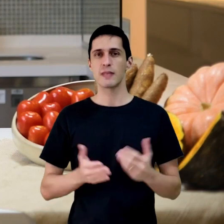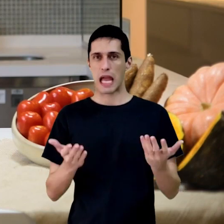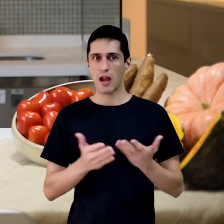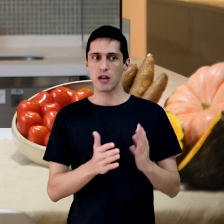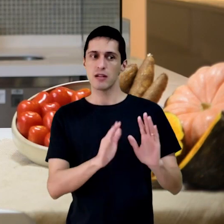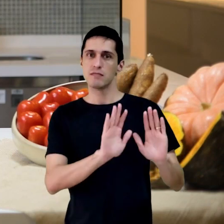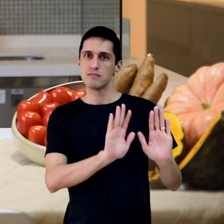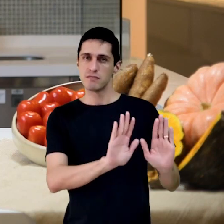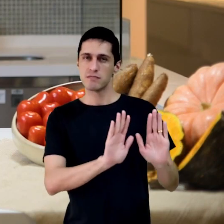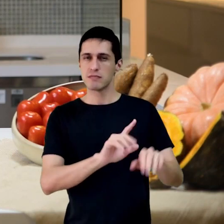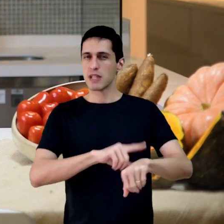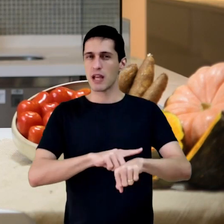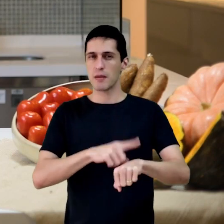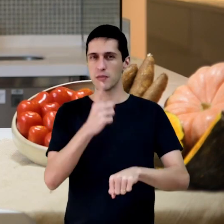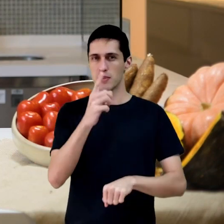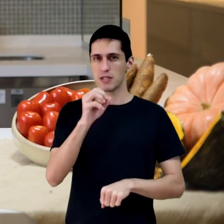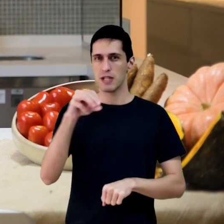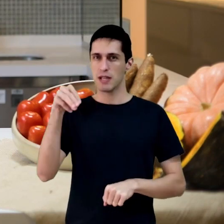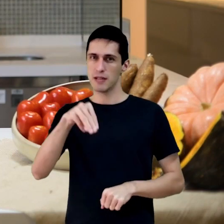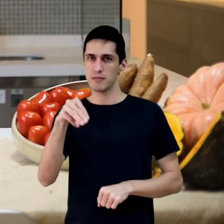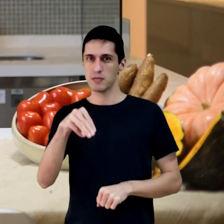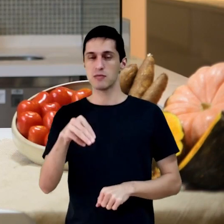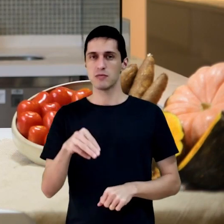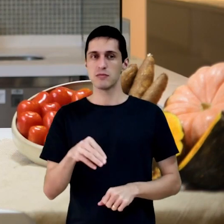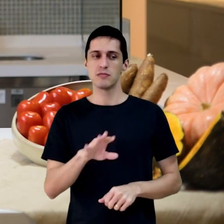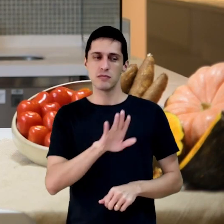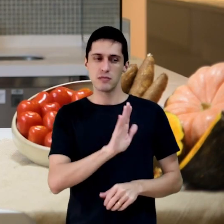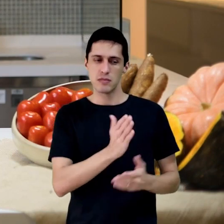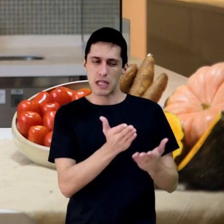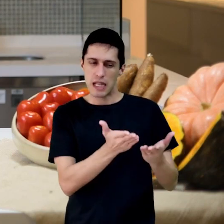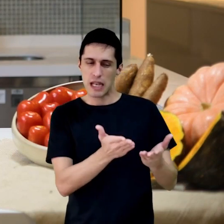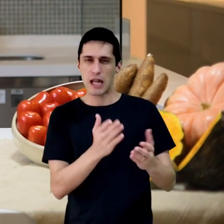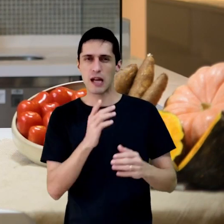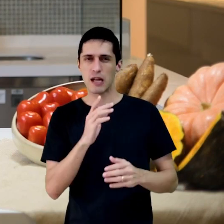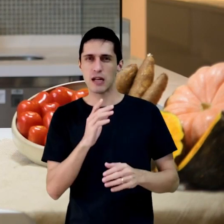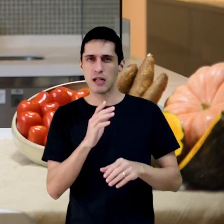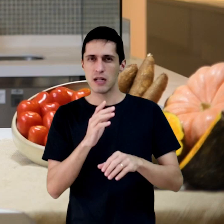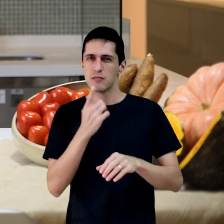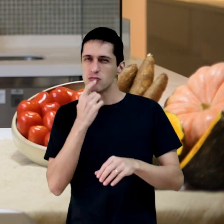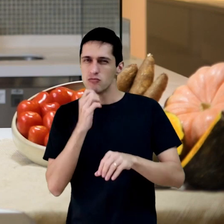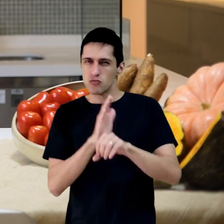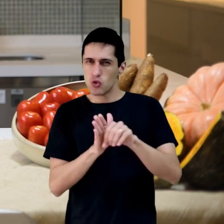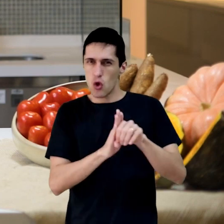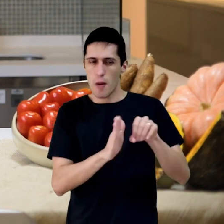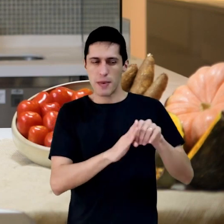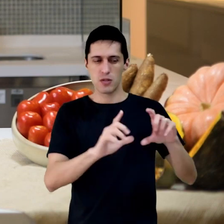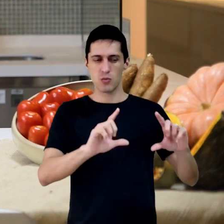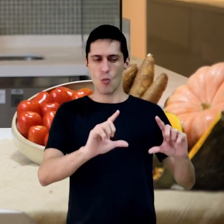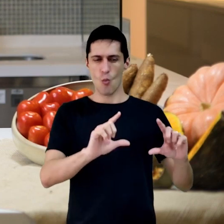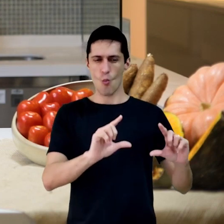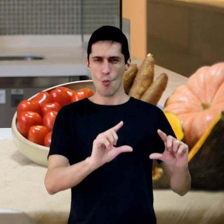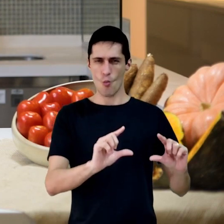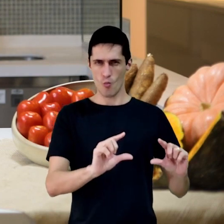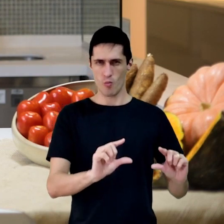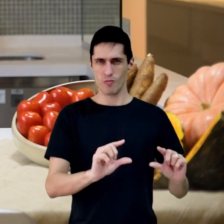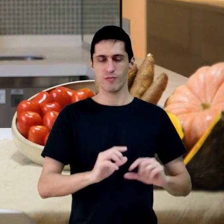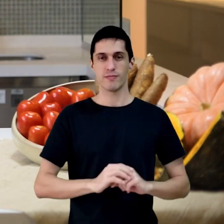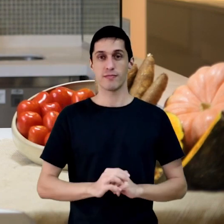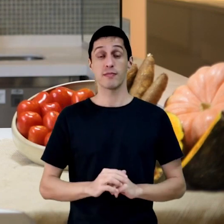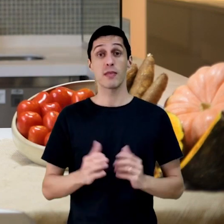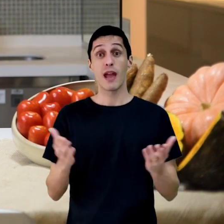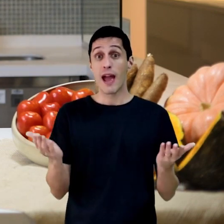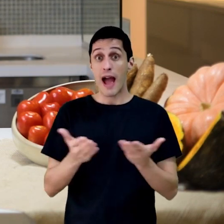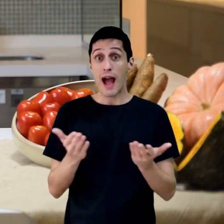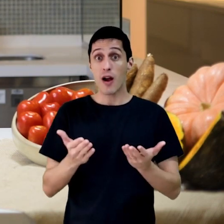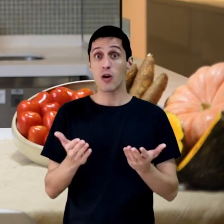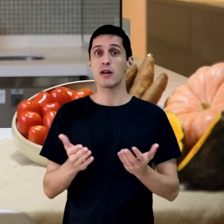ficar cozinhando por 10 minutos. Esse tomate dá uma reduzida bem legal. Enquanto isso, para a gente não